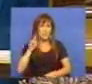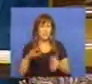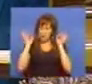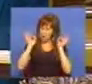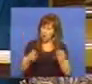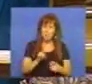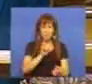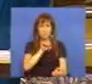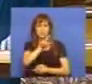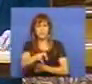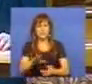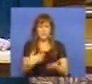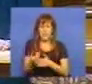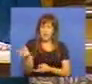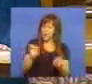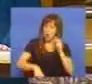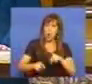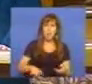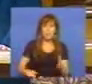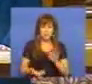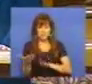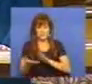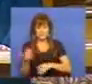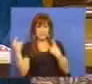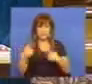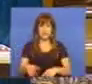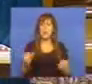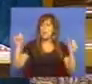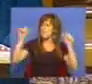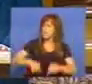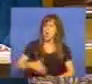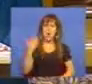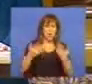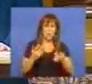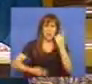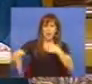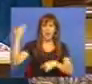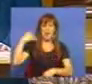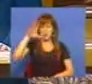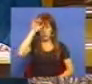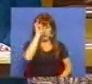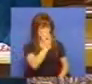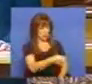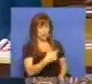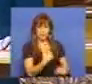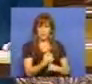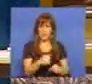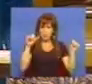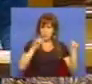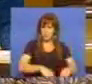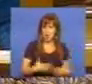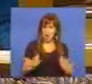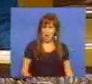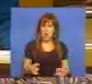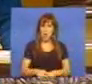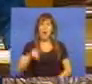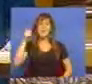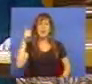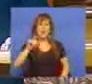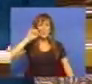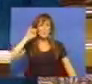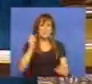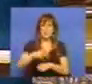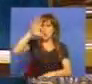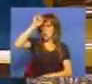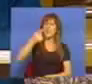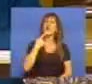prontidão nas respostas às situações agudas e urgentes estão piores do que estavam quando este Governo tomou posse. O Bloco de Esquerda reclama que